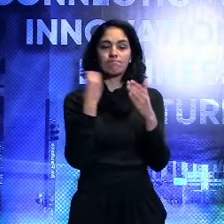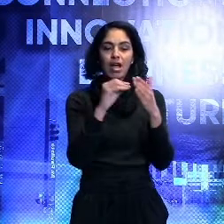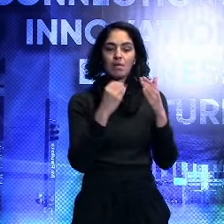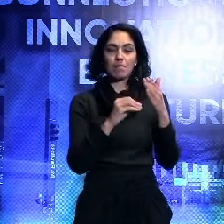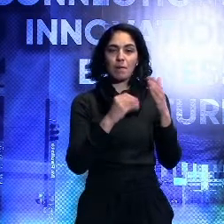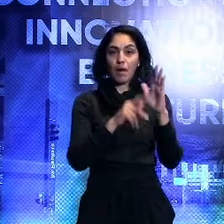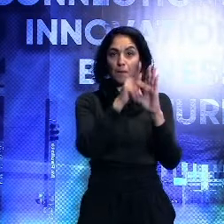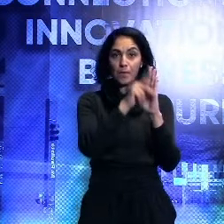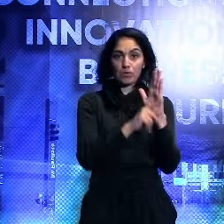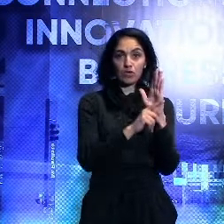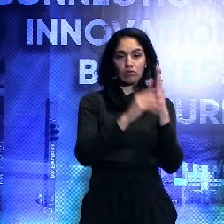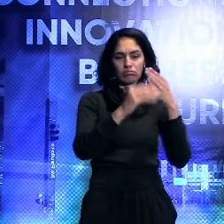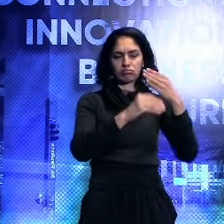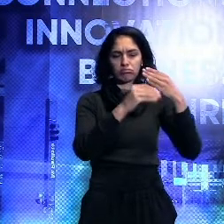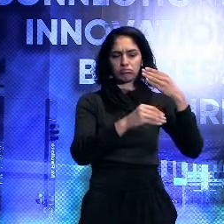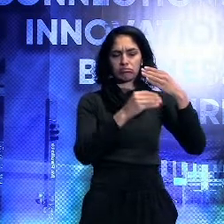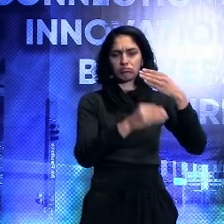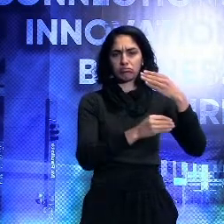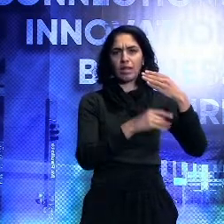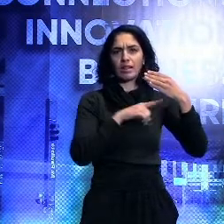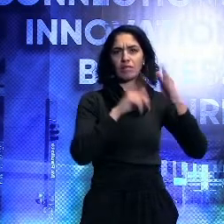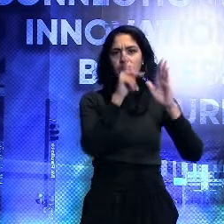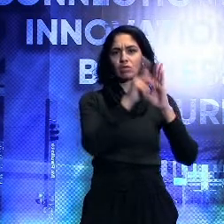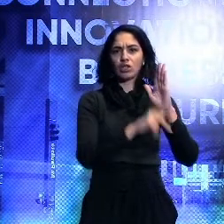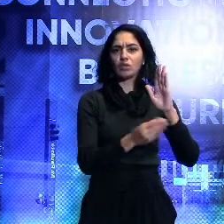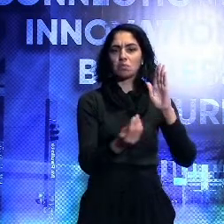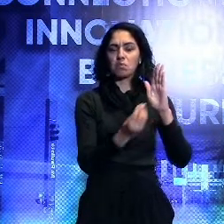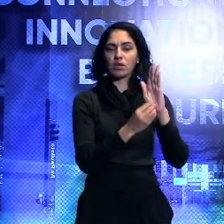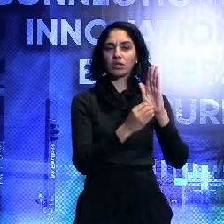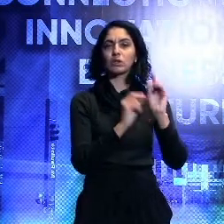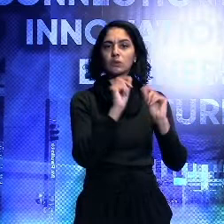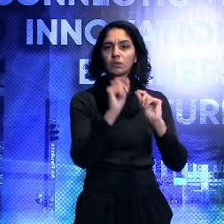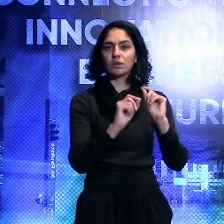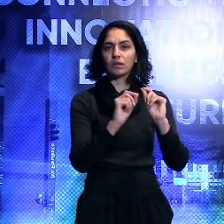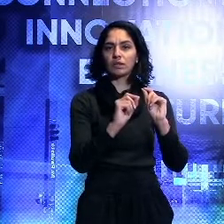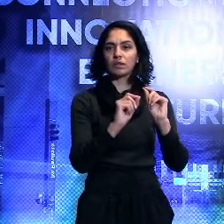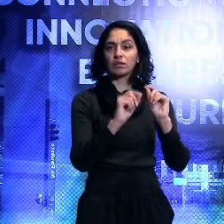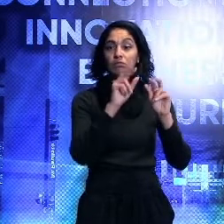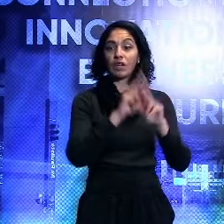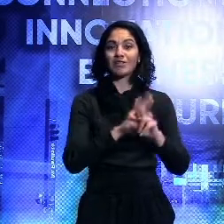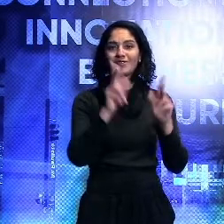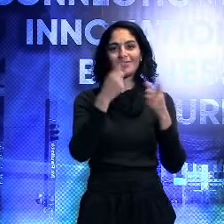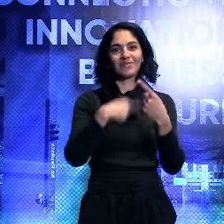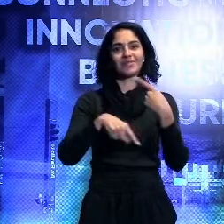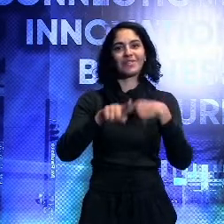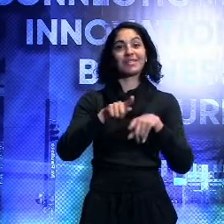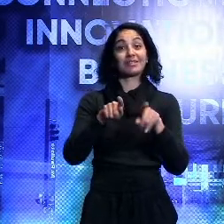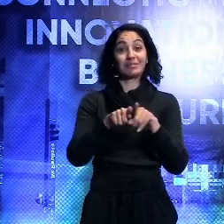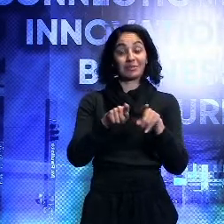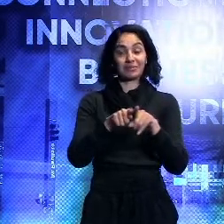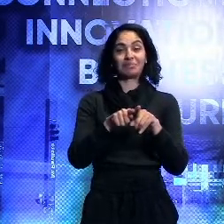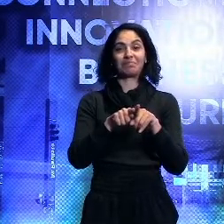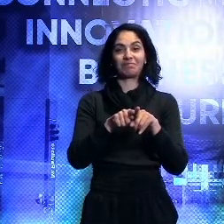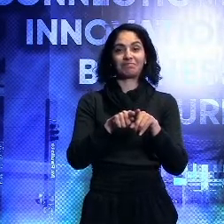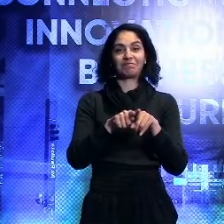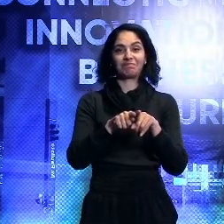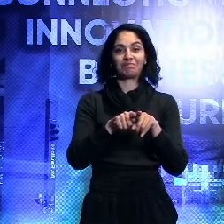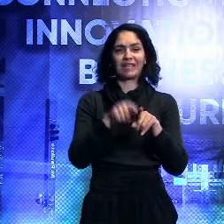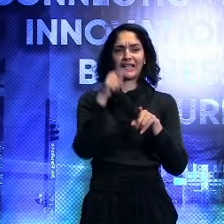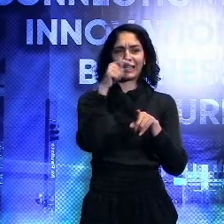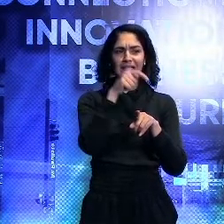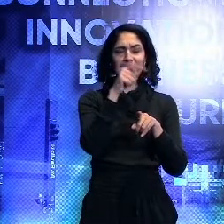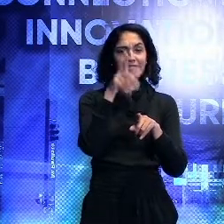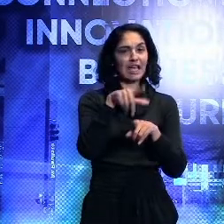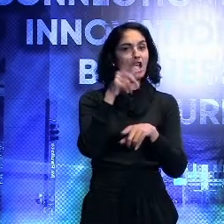projeto, talvez até como requisitos não funcionais, fazem muita diferença. E esses requisitos, às vezes, nascem de uma